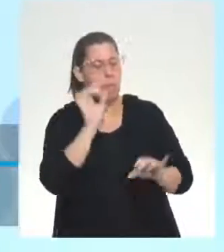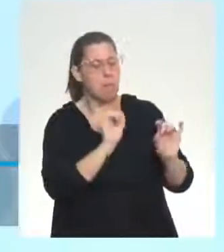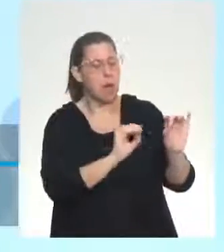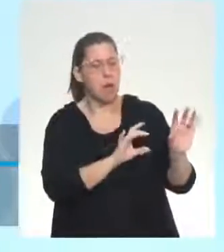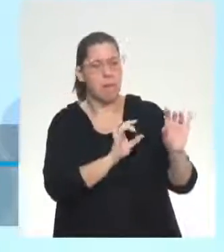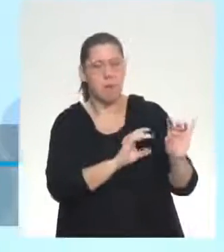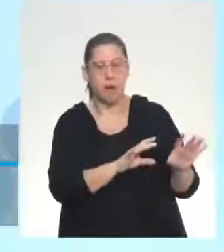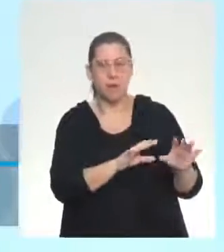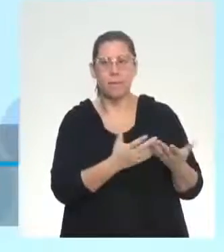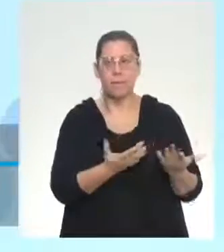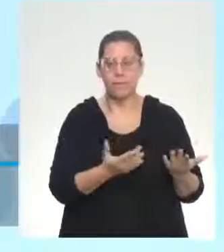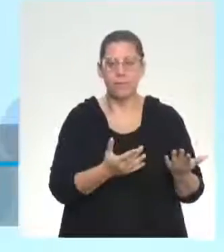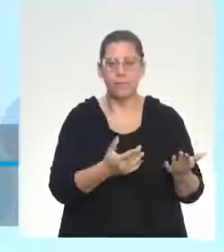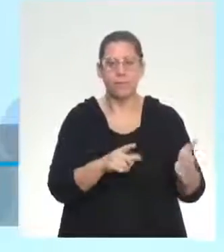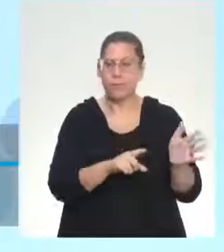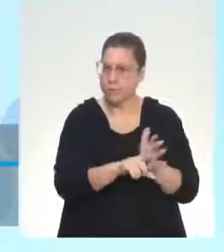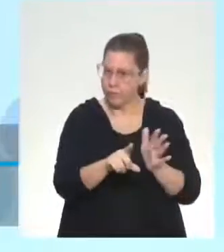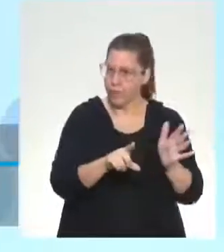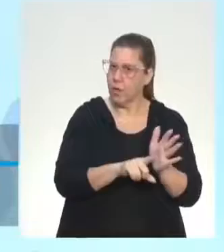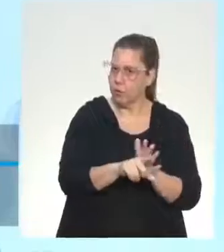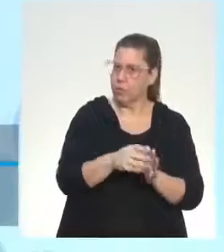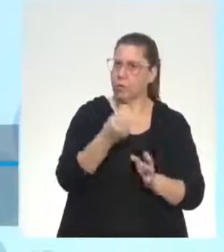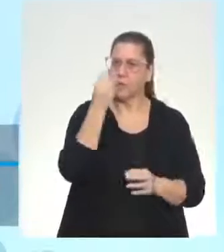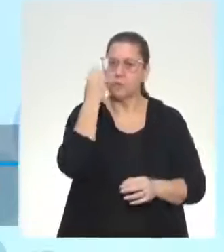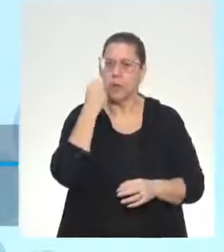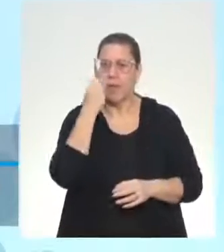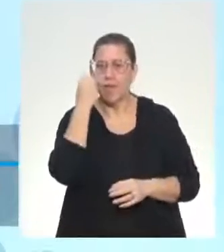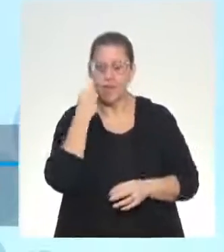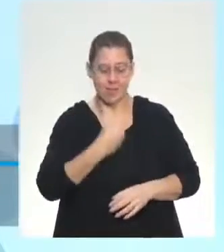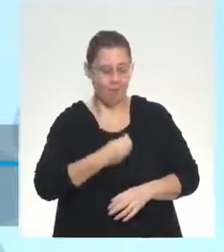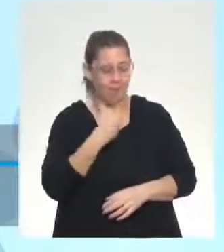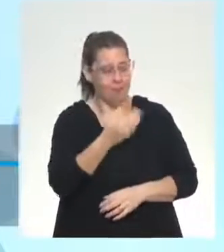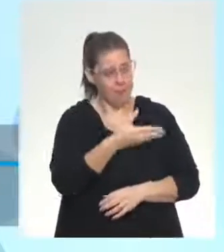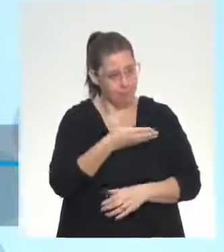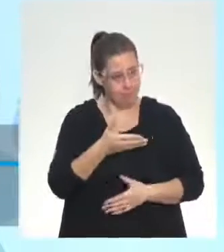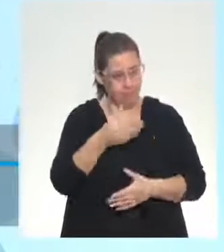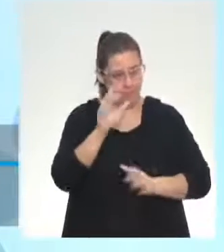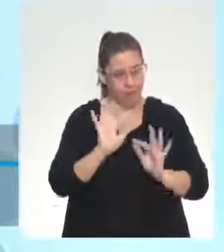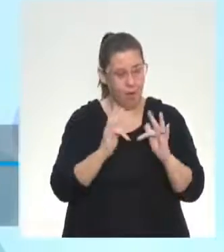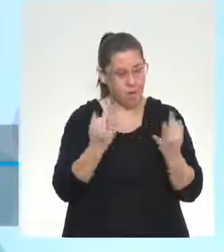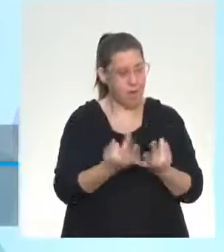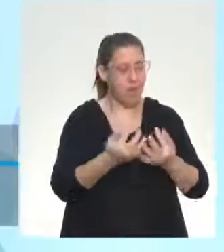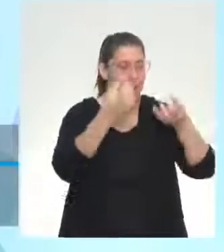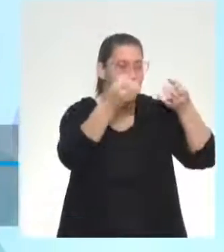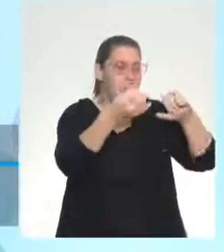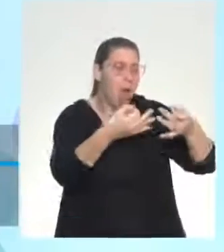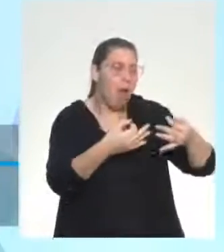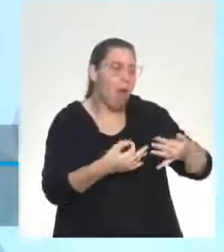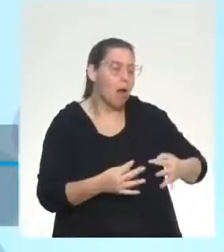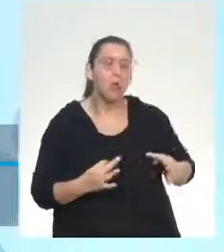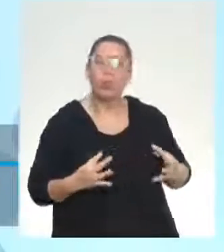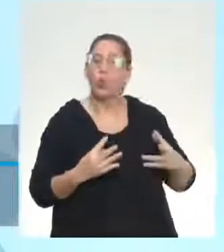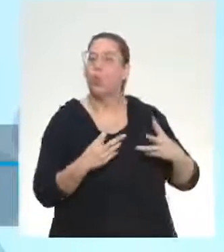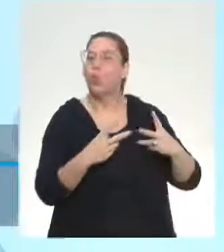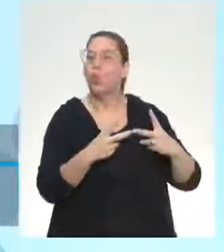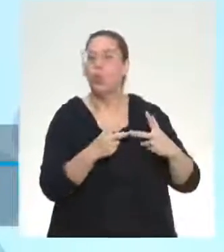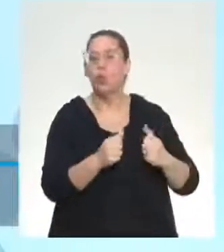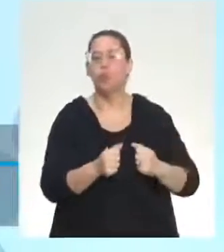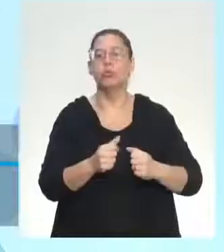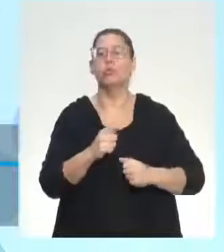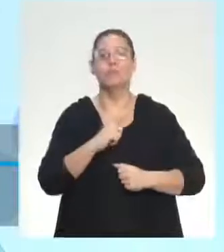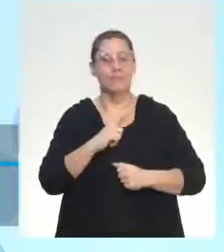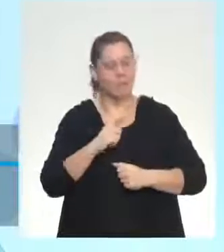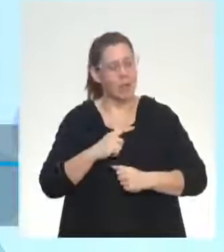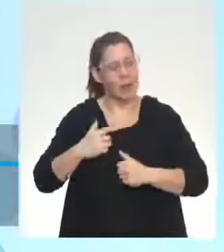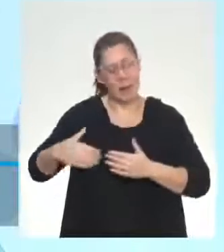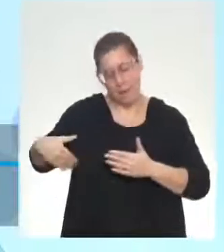verdade? Então, pergunte aí para eles, porque eles vão falar para vocês toda a sabedoria e conhecimento que eles desenvolveram